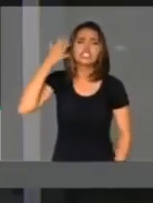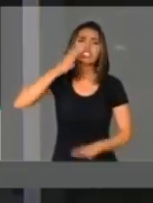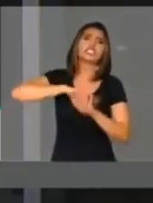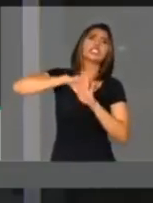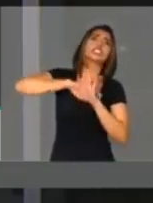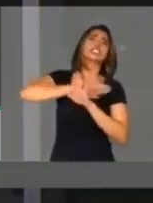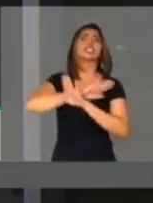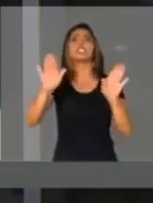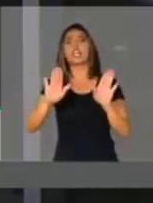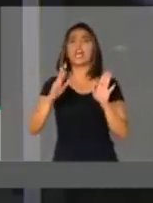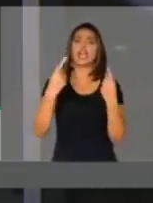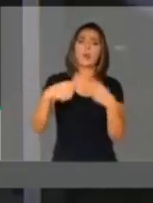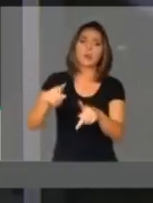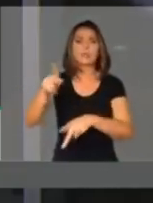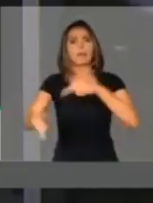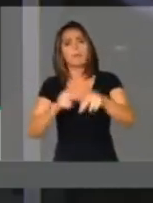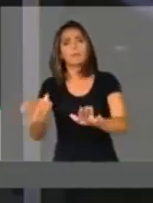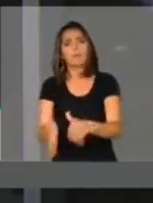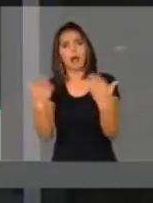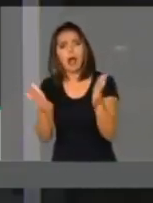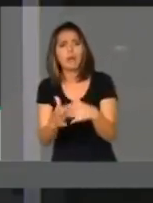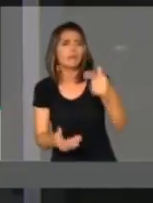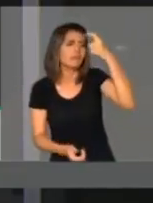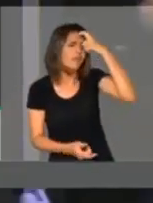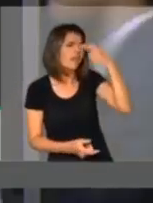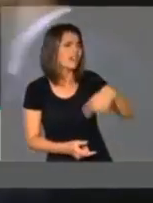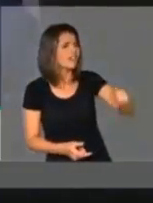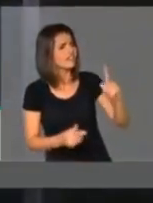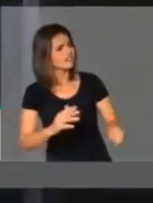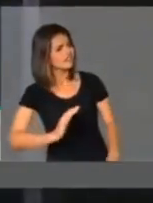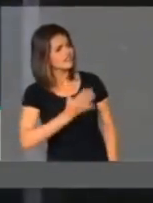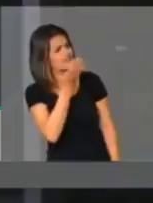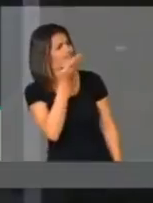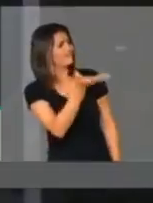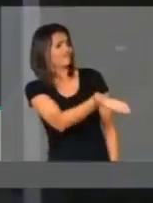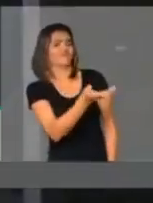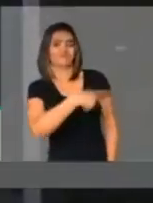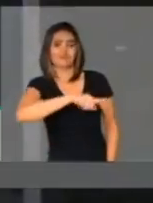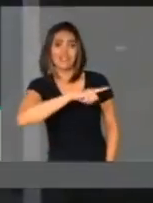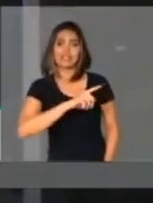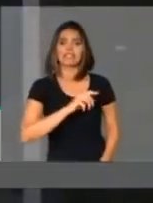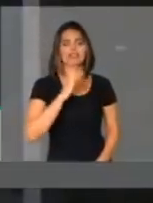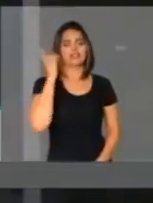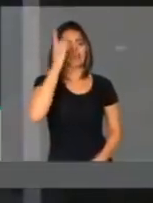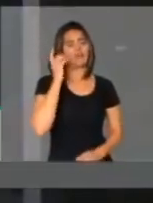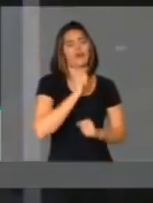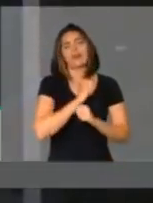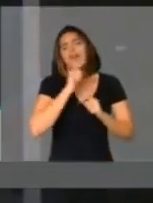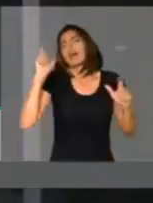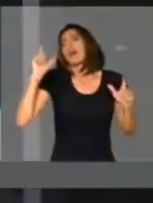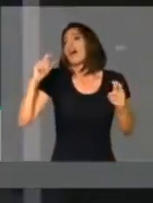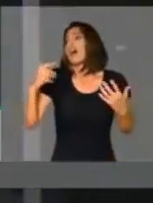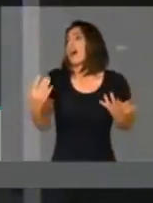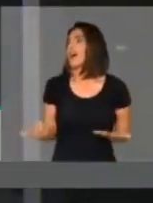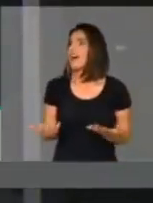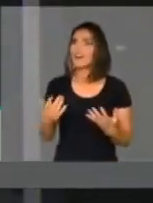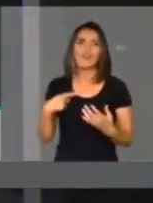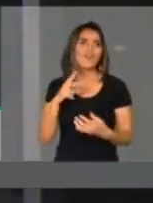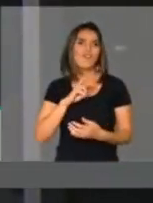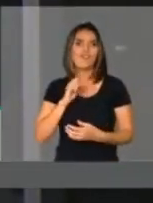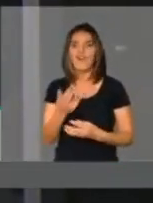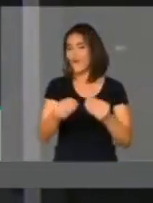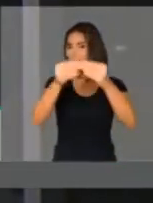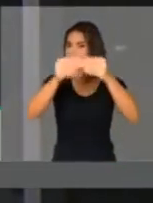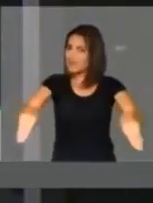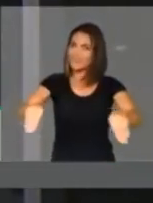antipobre, pensamento ridículo, né? Como se tivesse algum parlamentar nessa casa que acordasse de manhã e pensasse: ó, como eu vou prejudicar os pobres